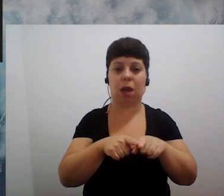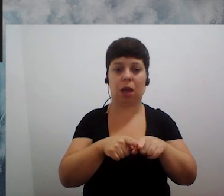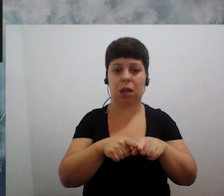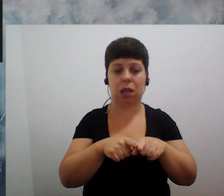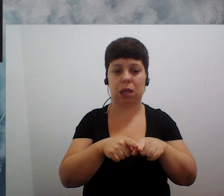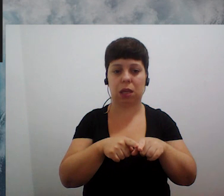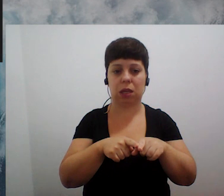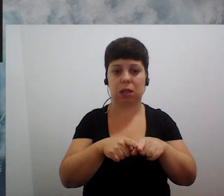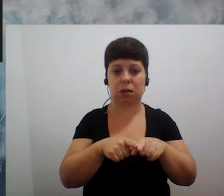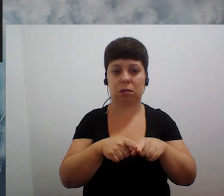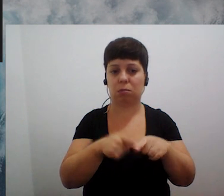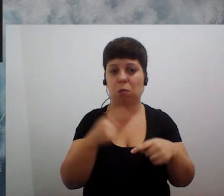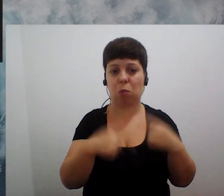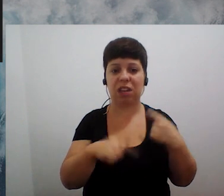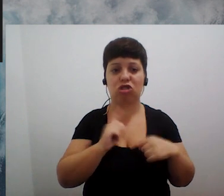deixava também ficar